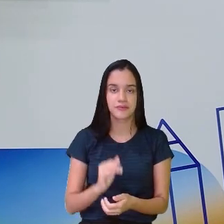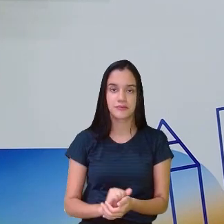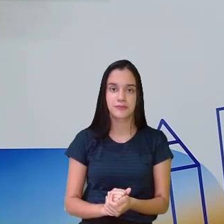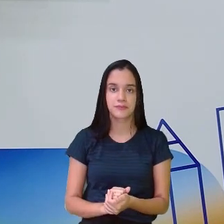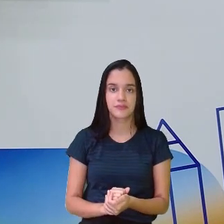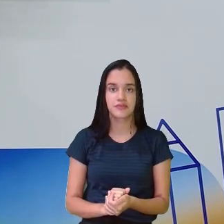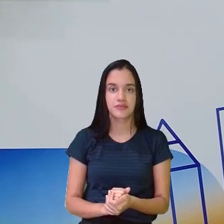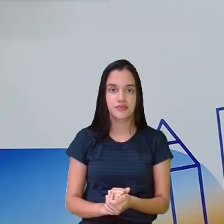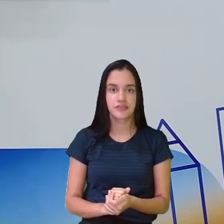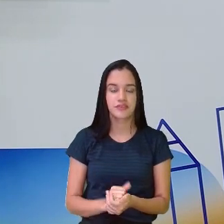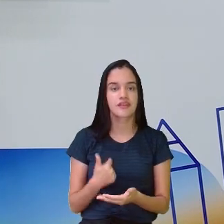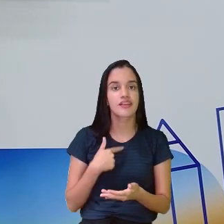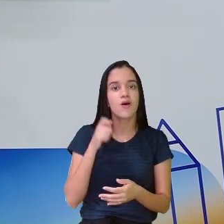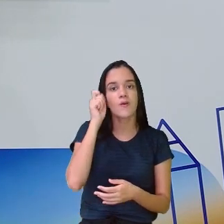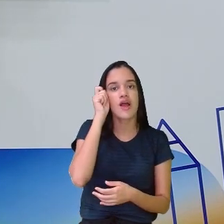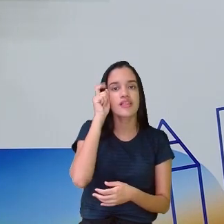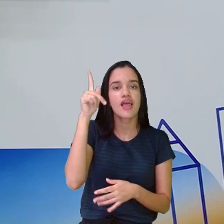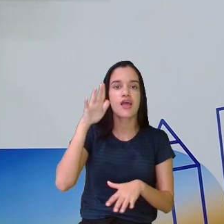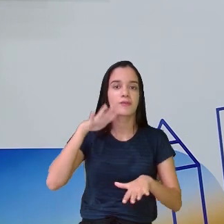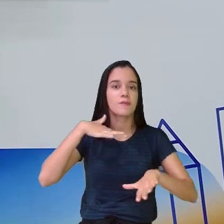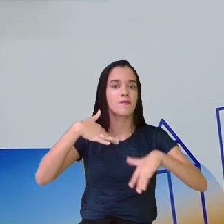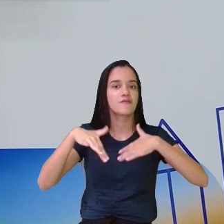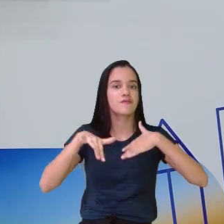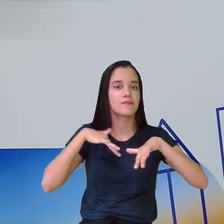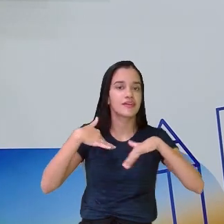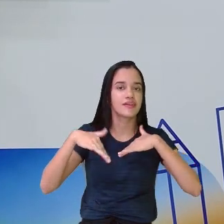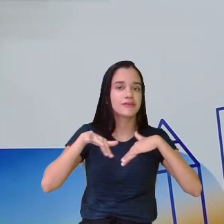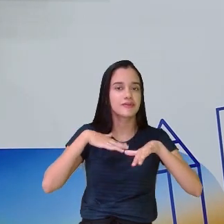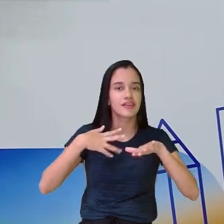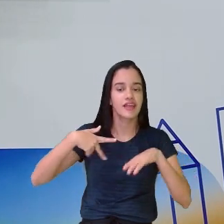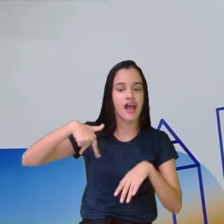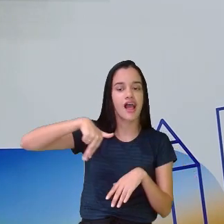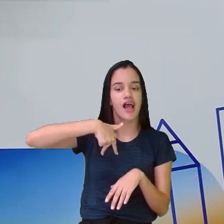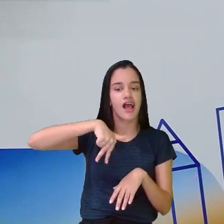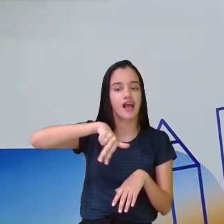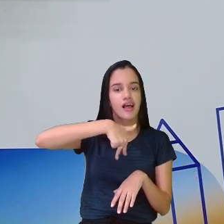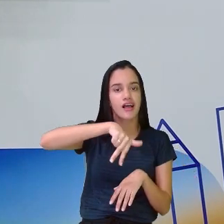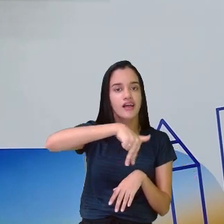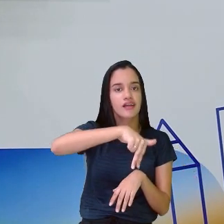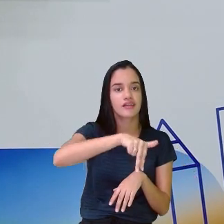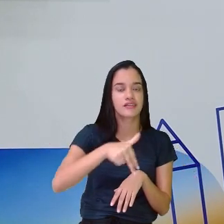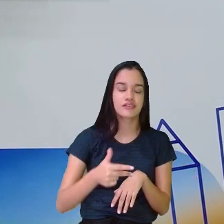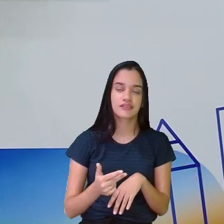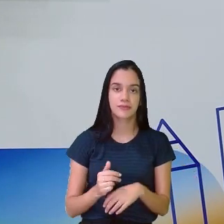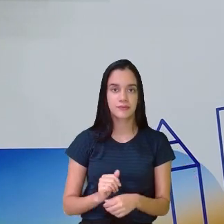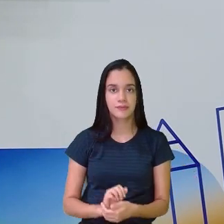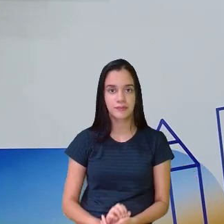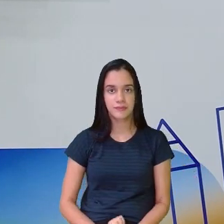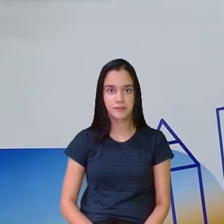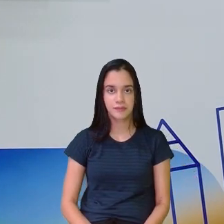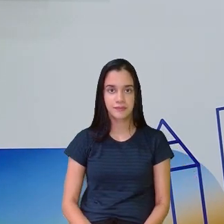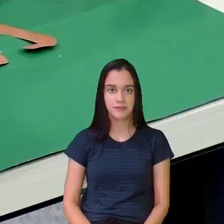Pronto. Como eu quero dar uma ideia de movimento, que ela tá andando, né? Então eu colo nessa perspectiva aqui.